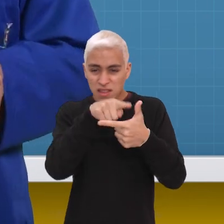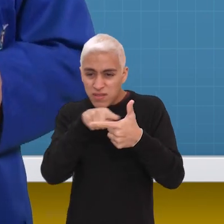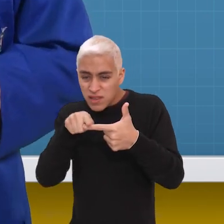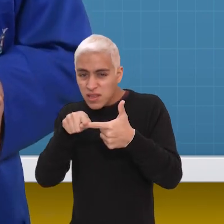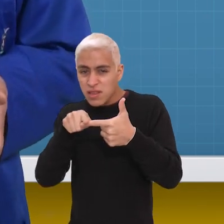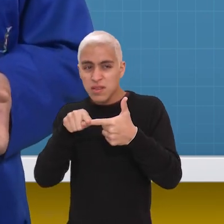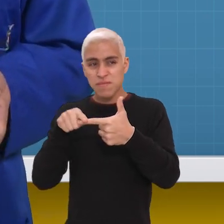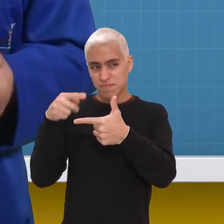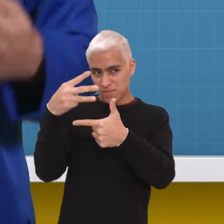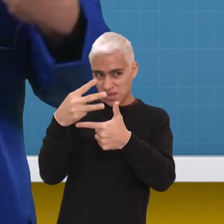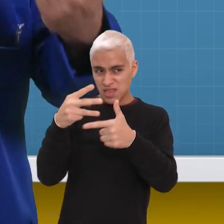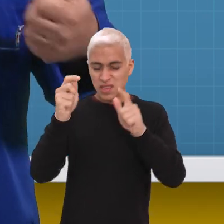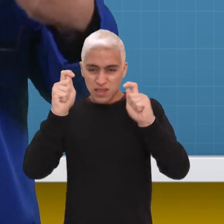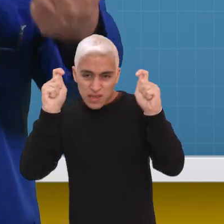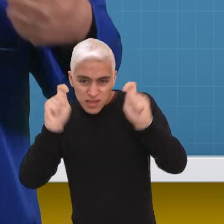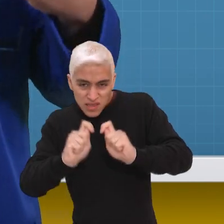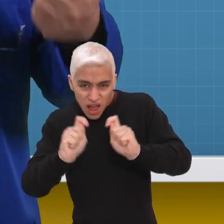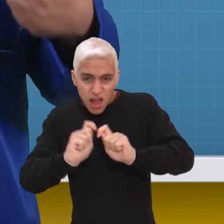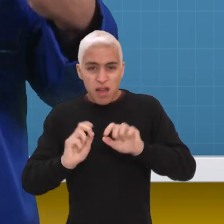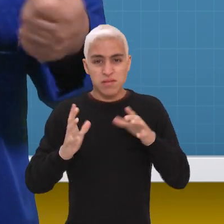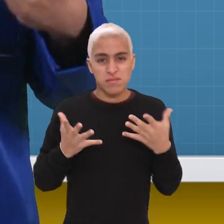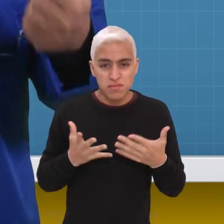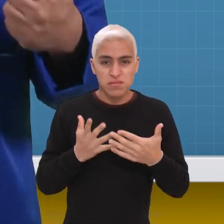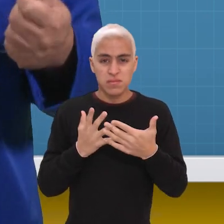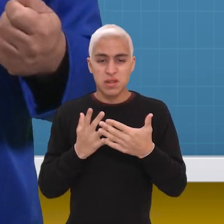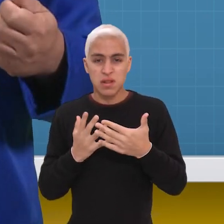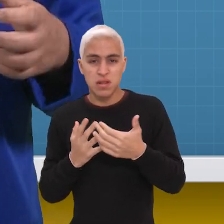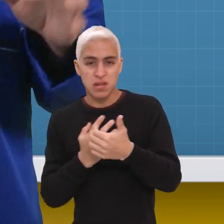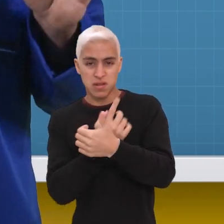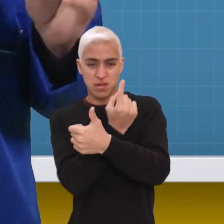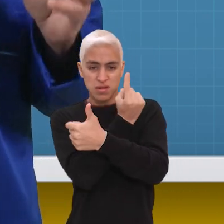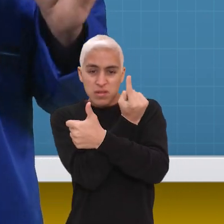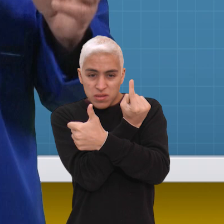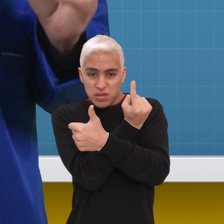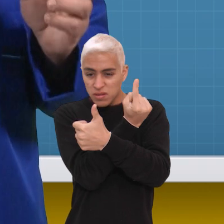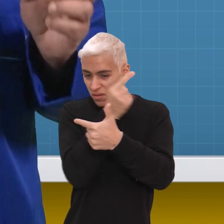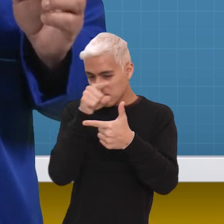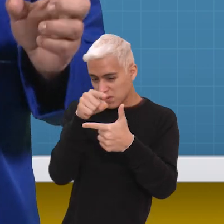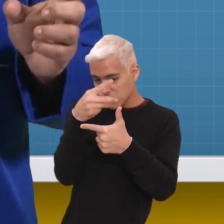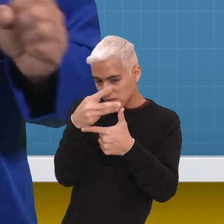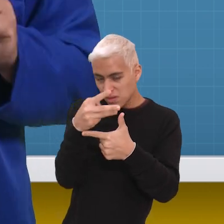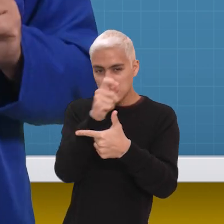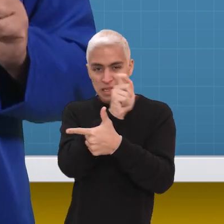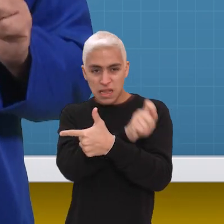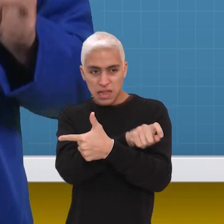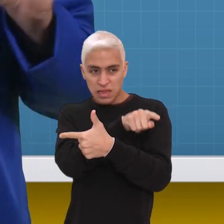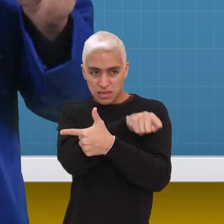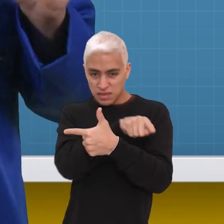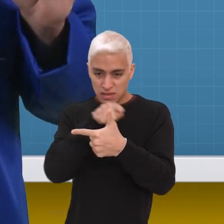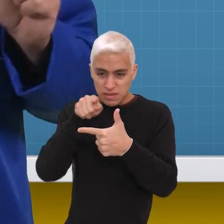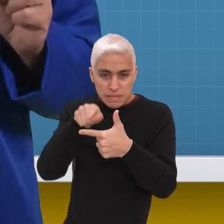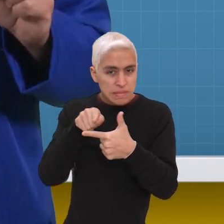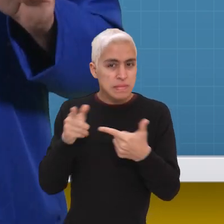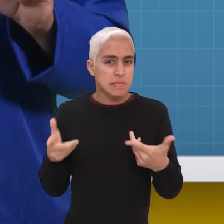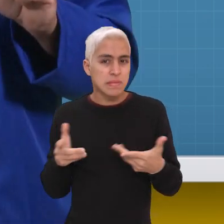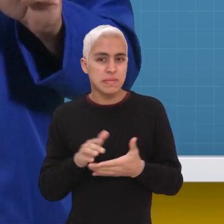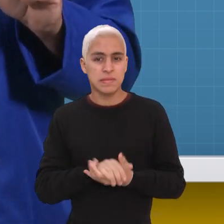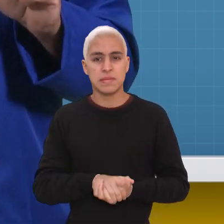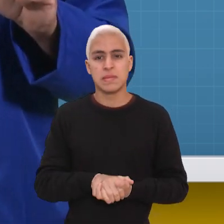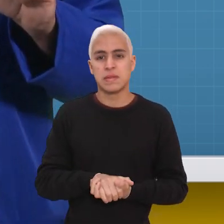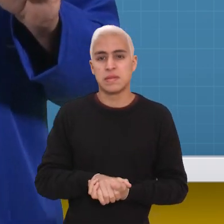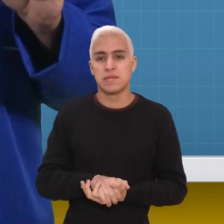pelo 3? Eu consigo dividir o primeiro valor lá da